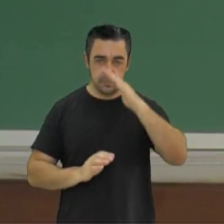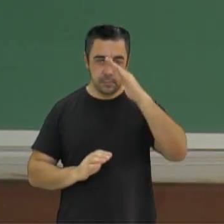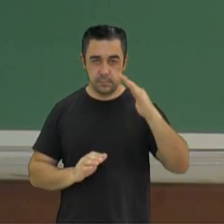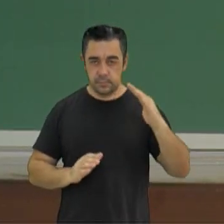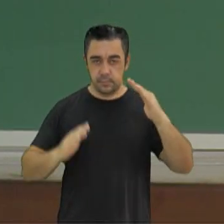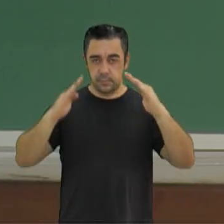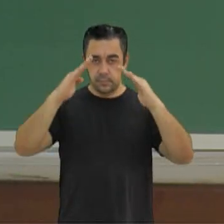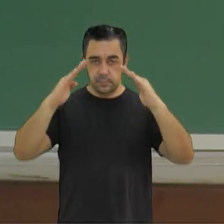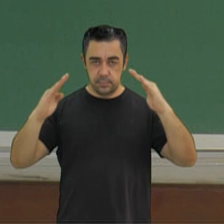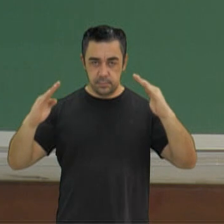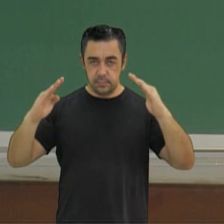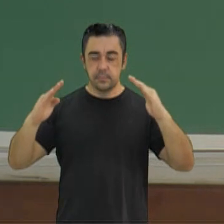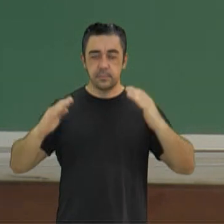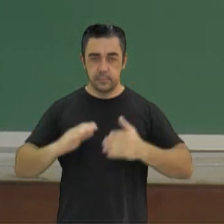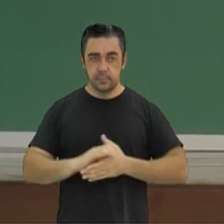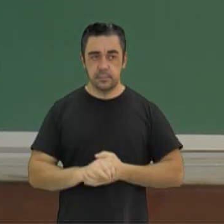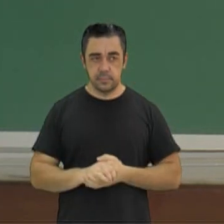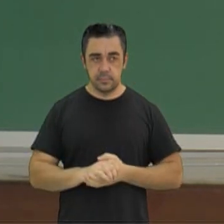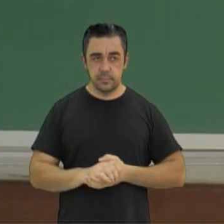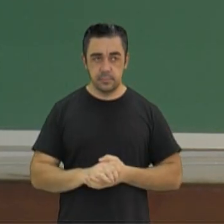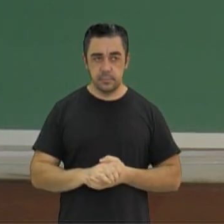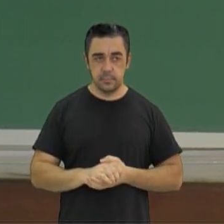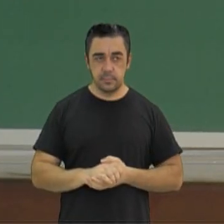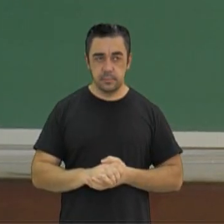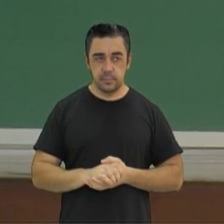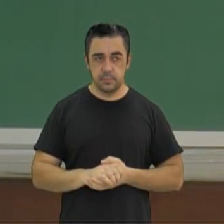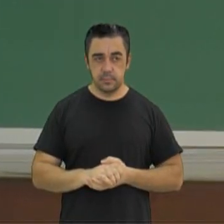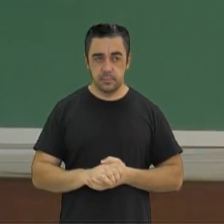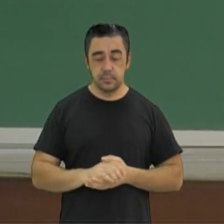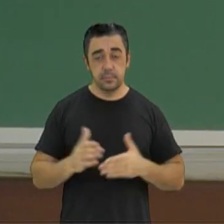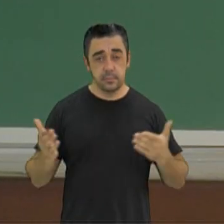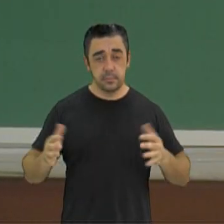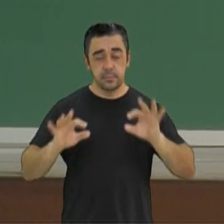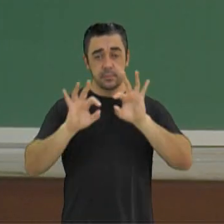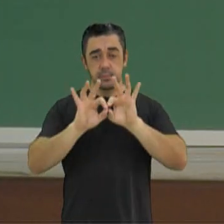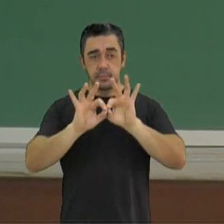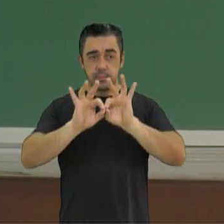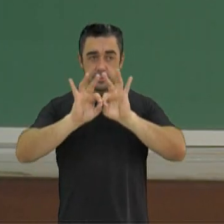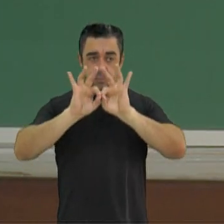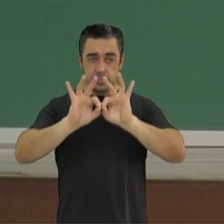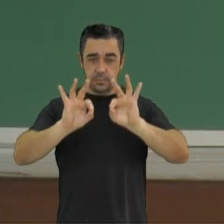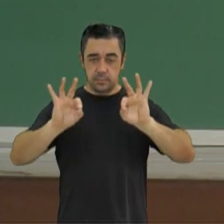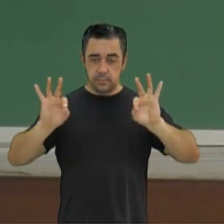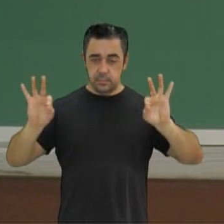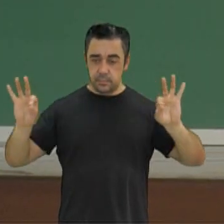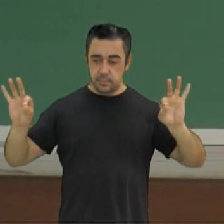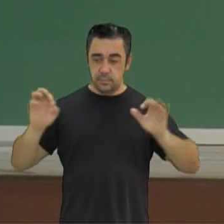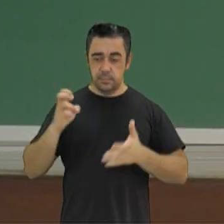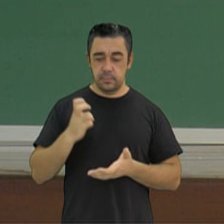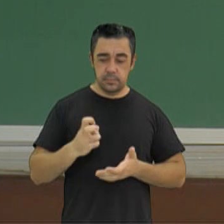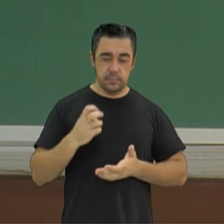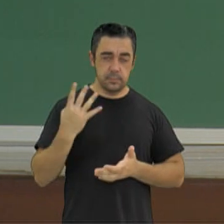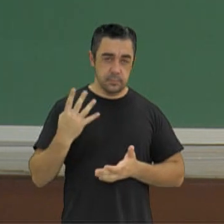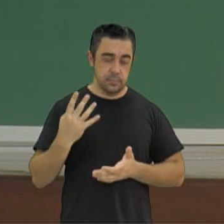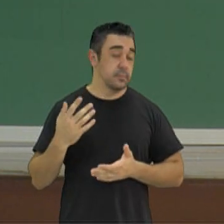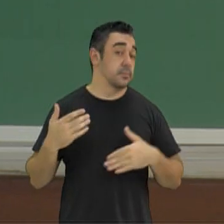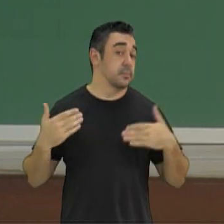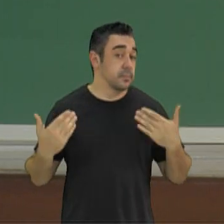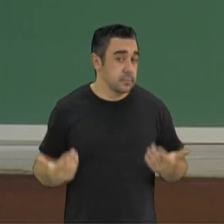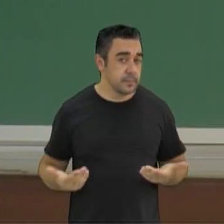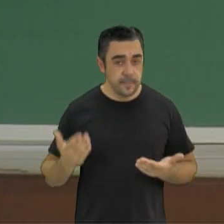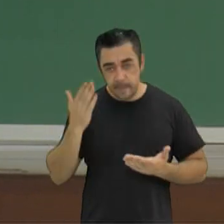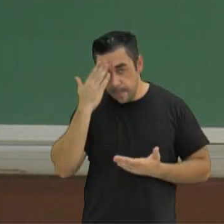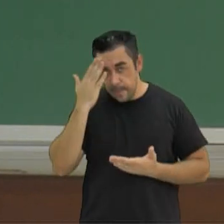desse nosso trapézio e agora nós precisamos determinar, né, a partir daí